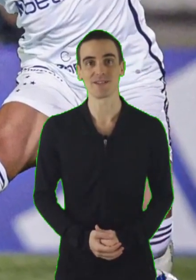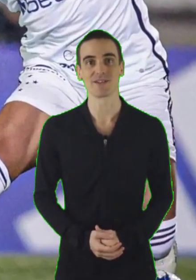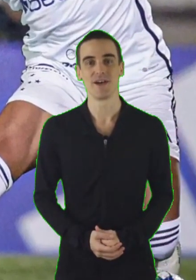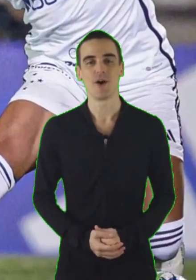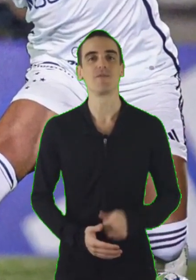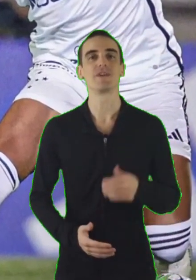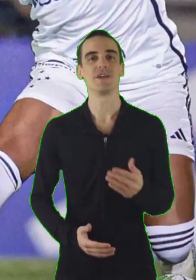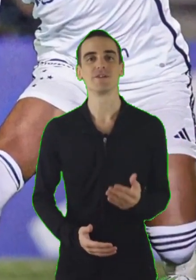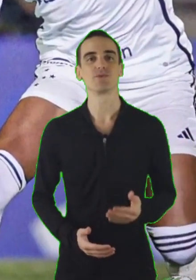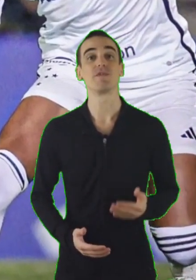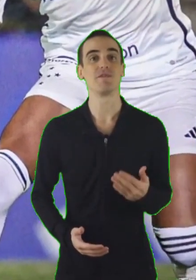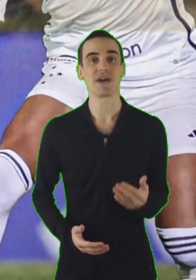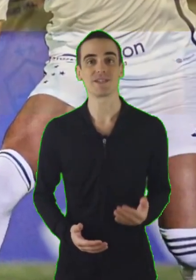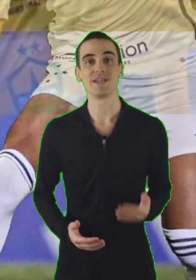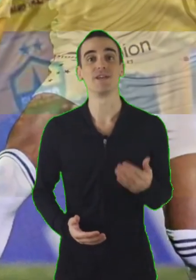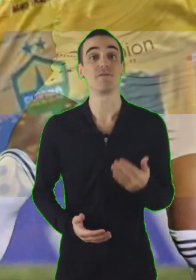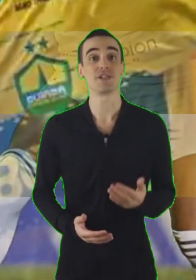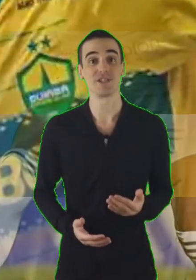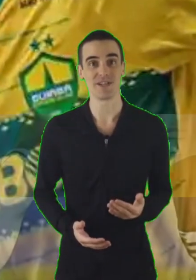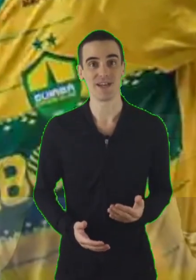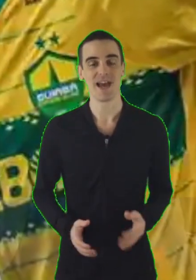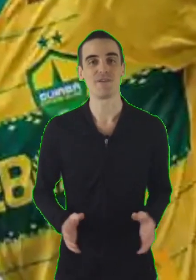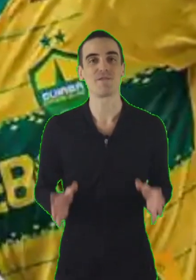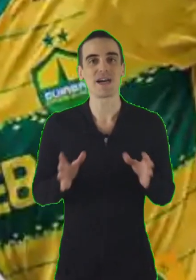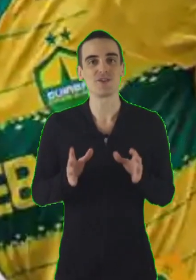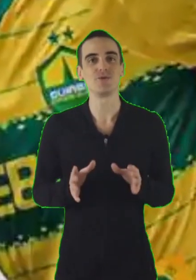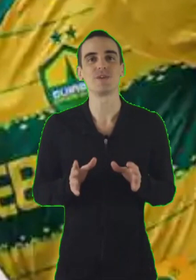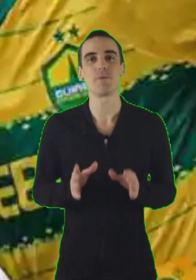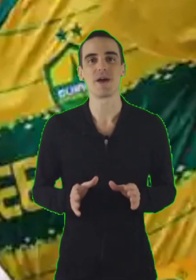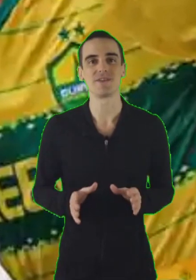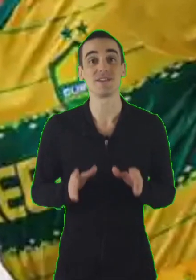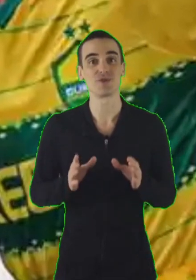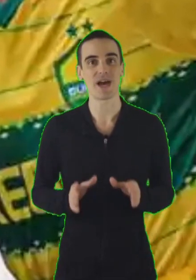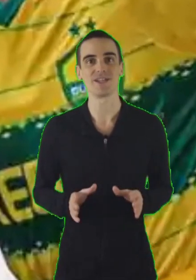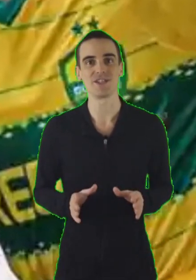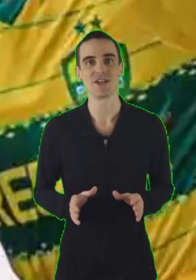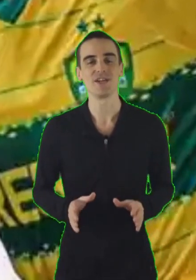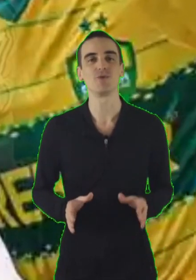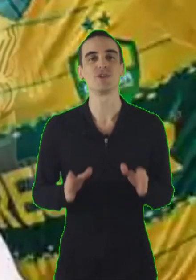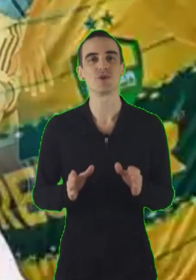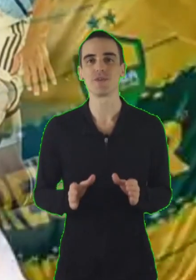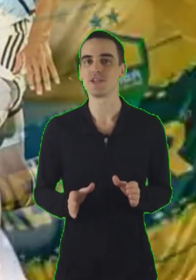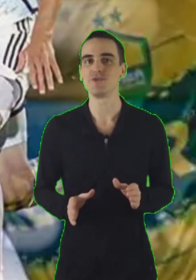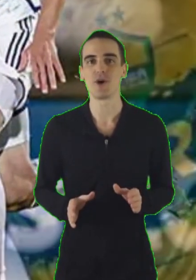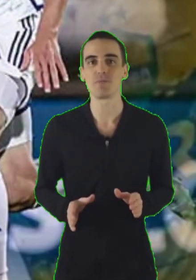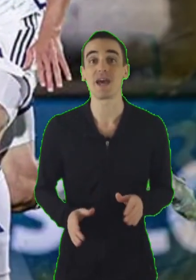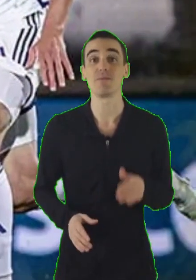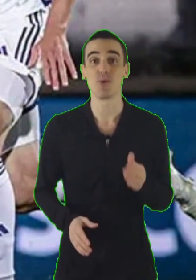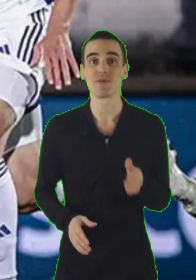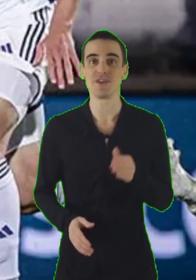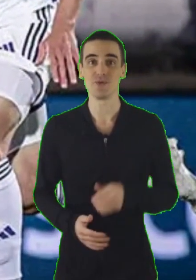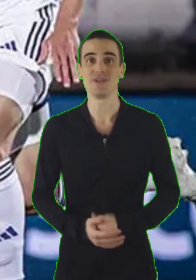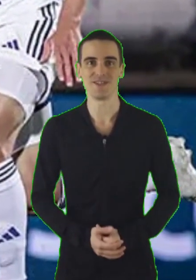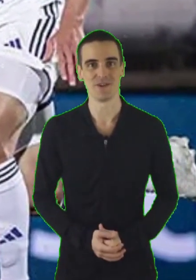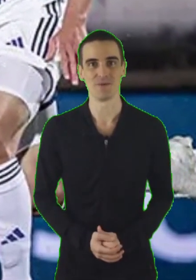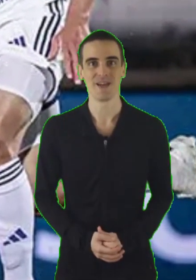Campeonato Brasileiro neste sábado, às 21 horas, de Brasília, na Arena Pantanal, pelo fechamento da 26ª rodada. Vindo de